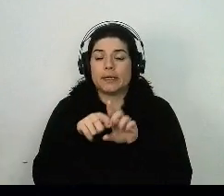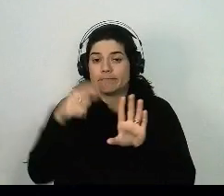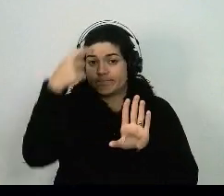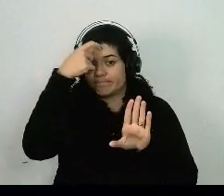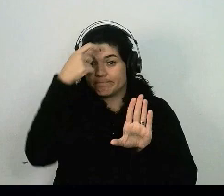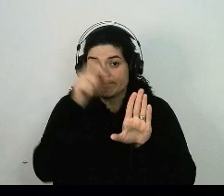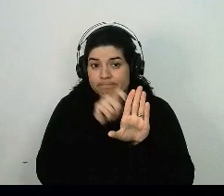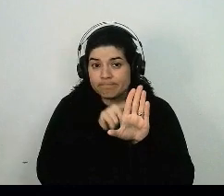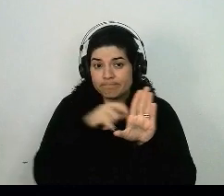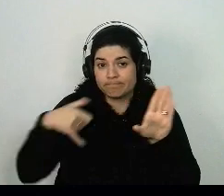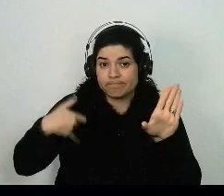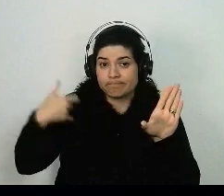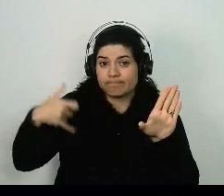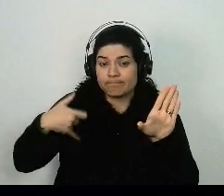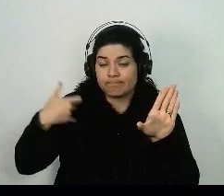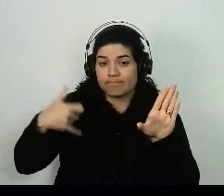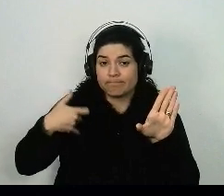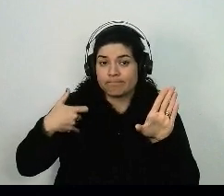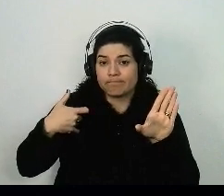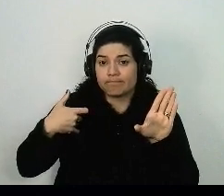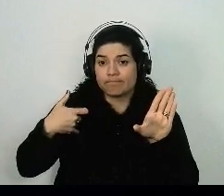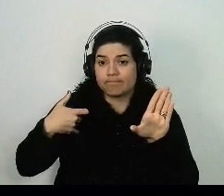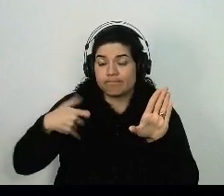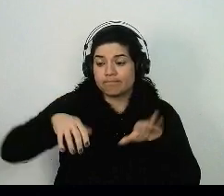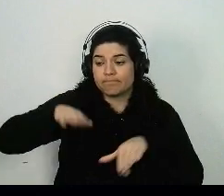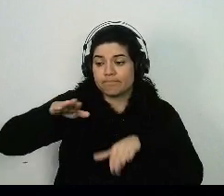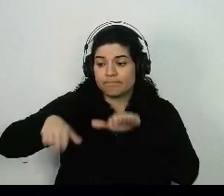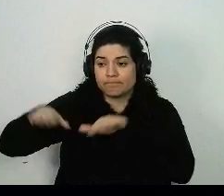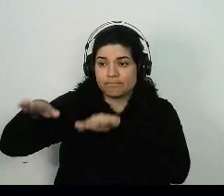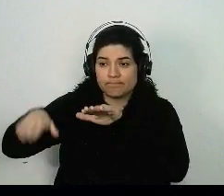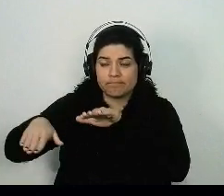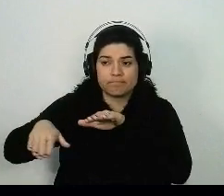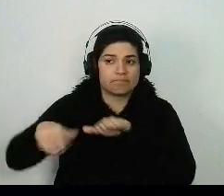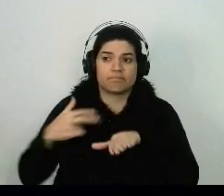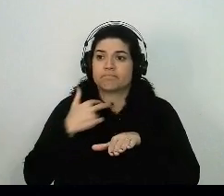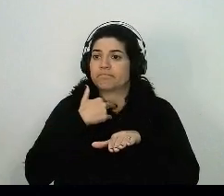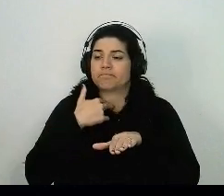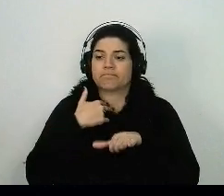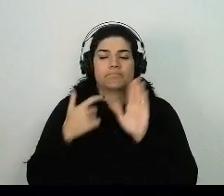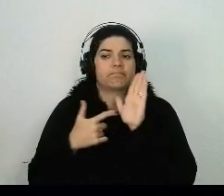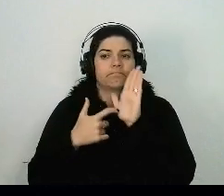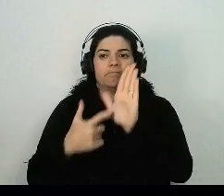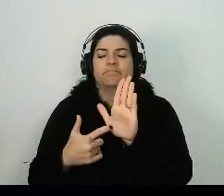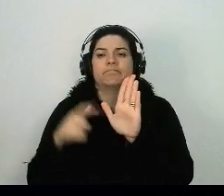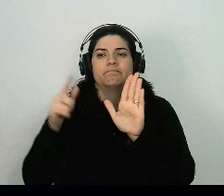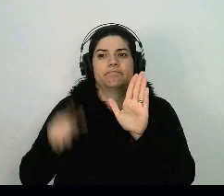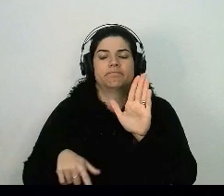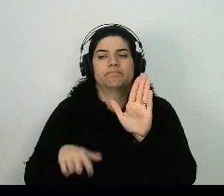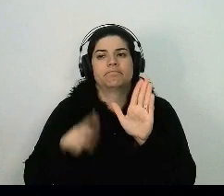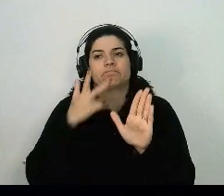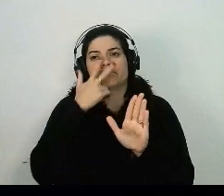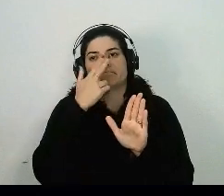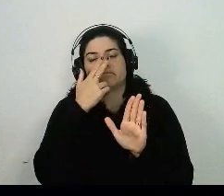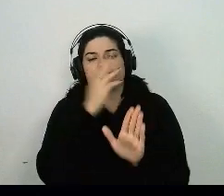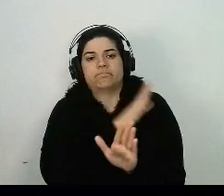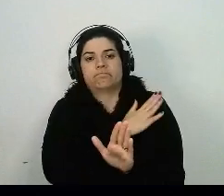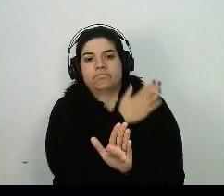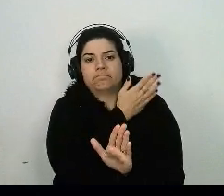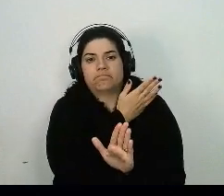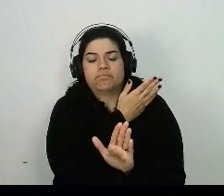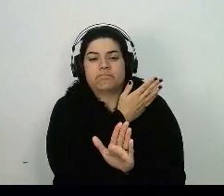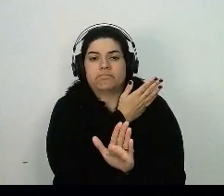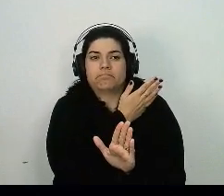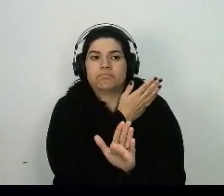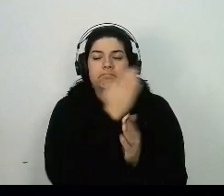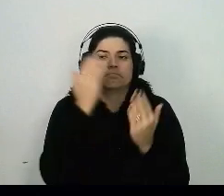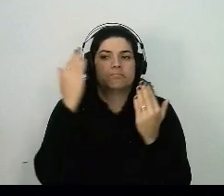Eu preciso garantir que ela não esteja enviesada. Ela não pode, tipo, dar um resultado que é tendencioso. Ou a própria equidade,